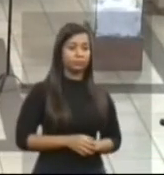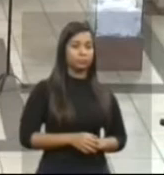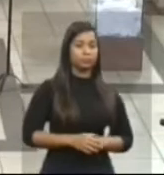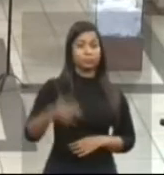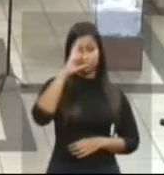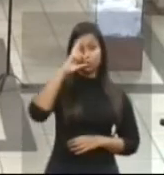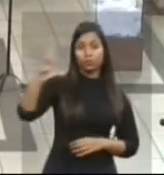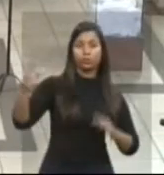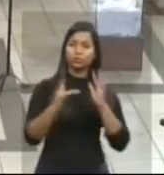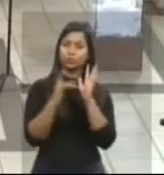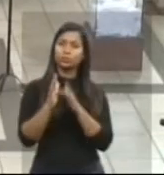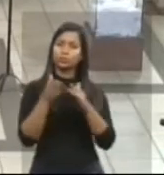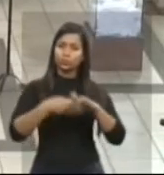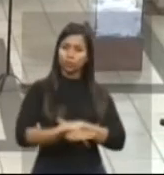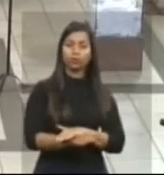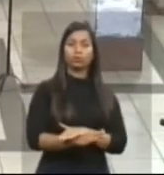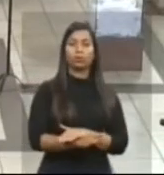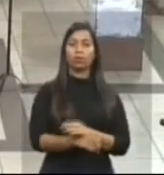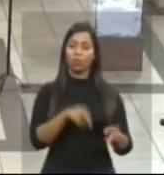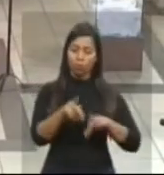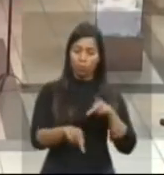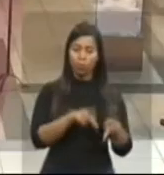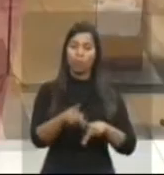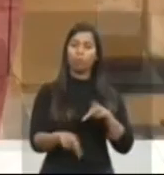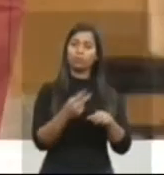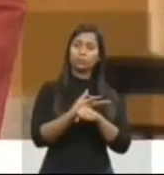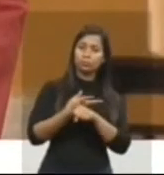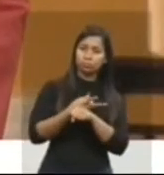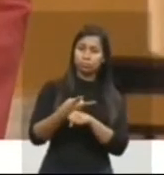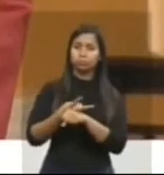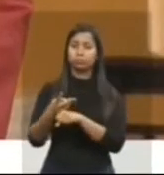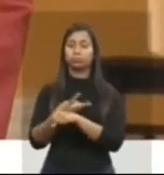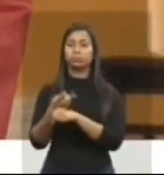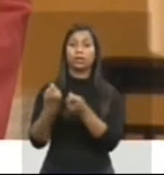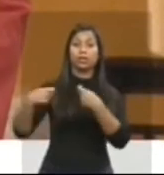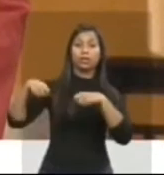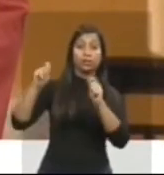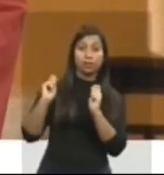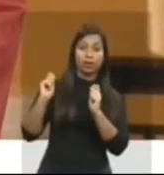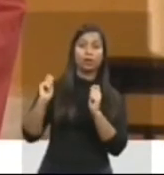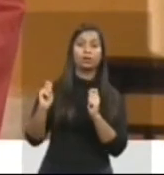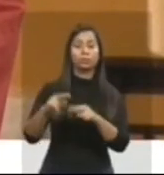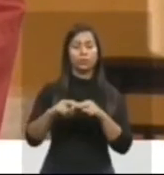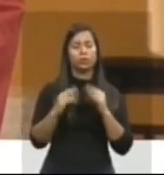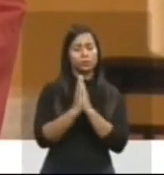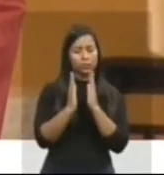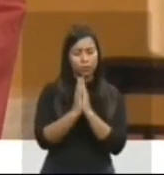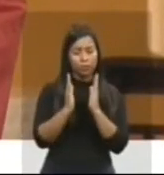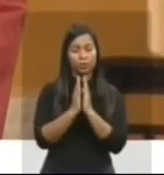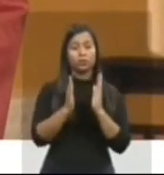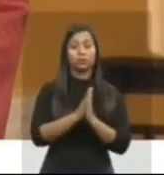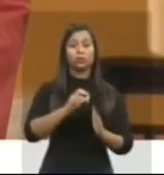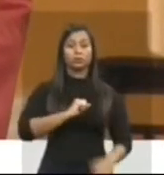Guardai, Senhor Jesus, o povo que vos busca, e dai-lhe, por intercessão